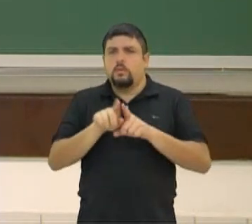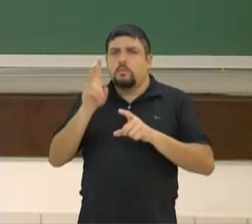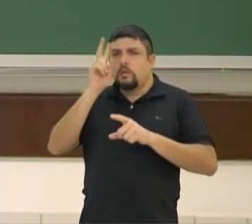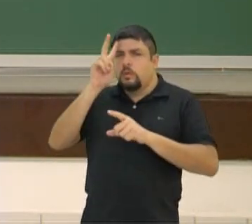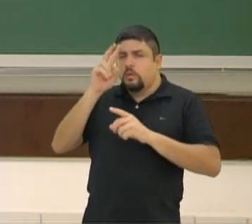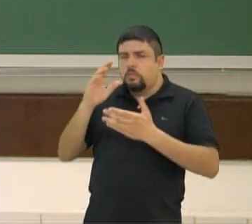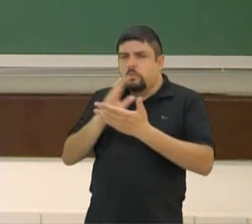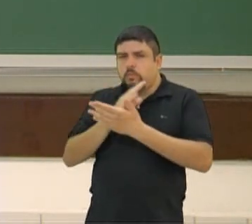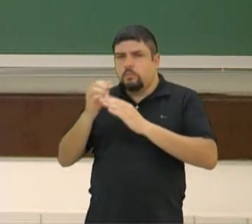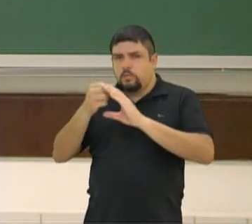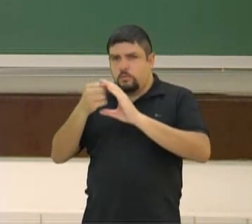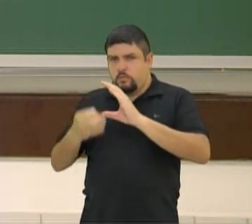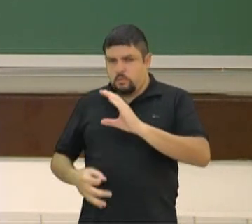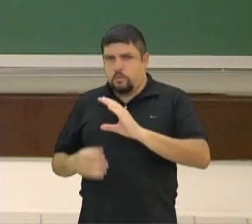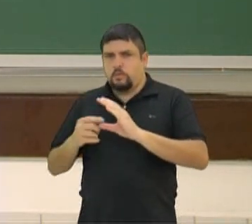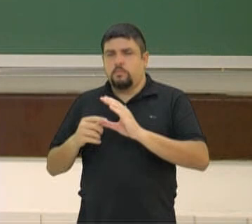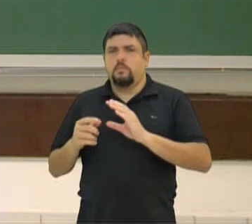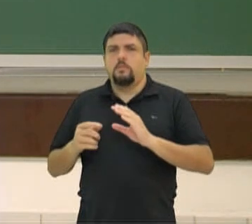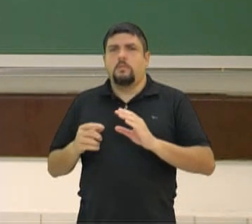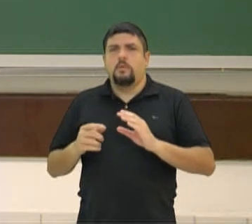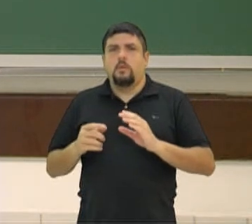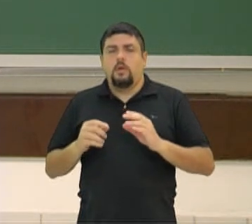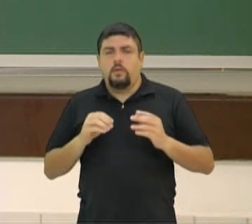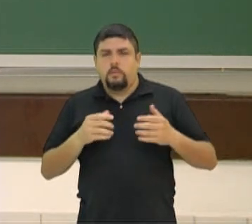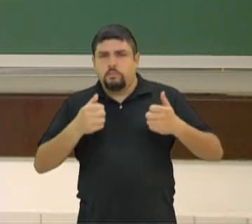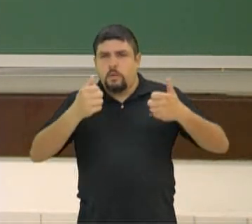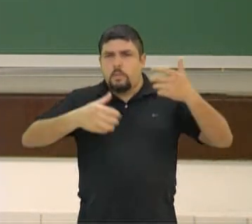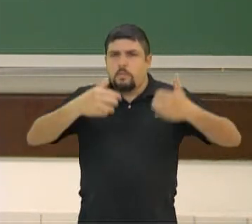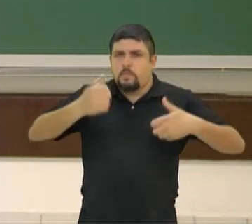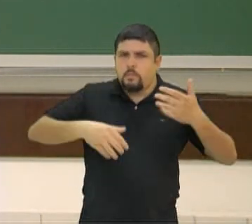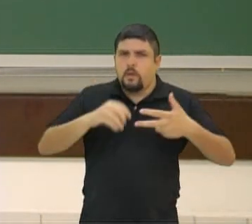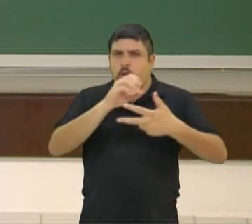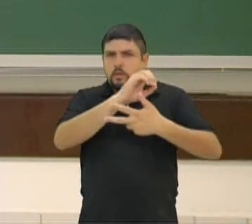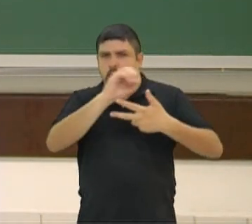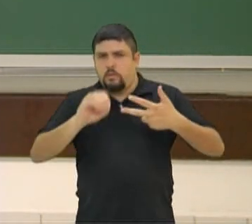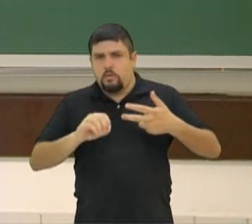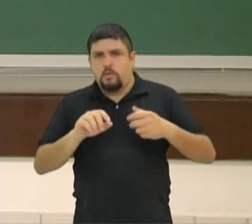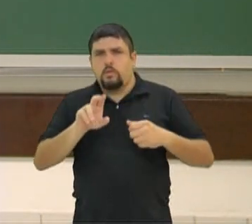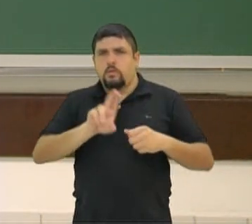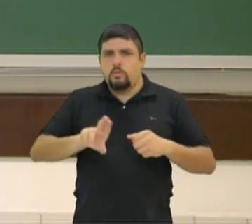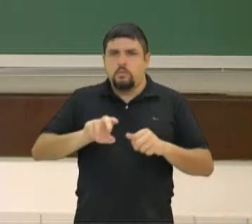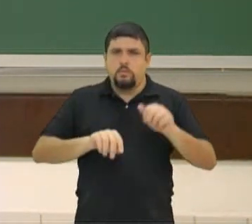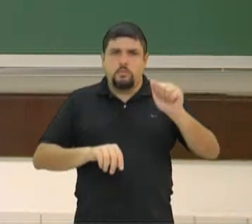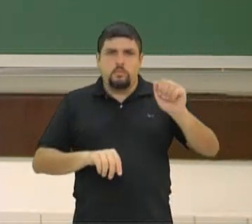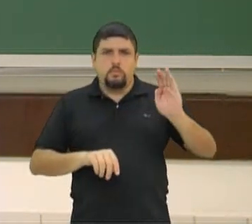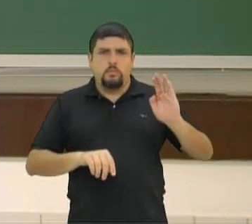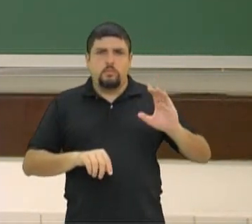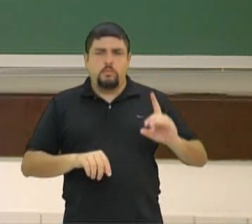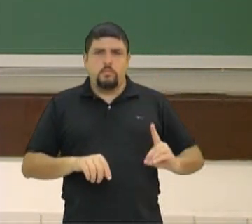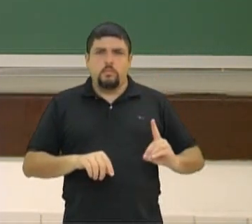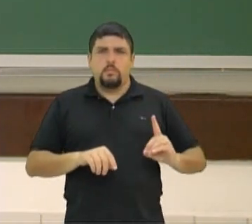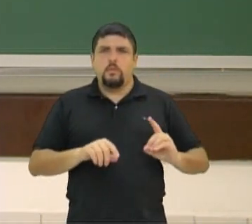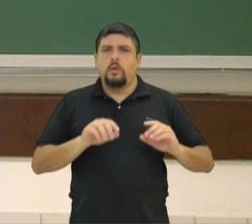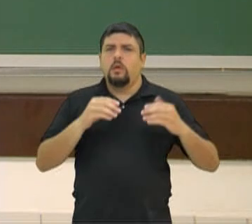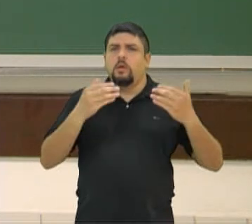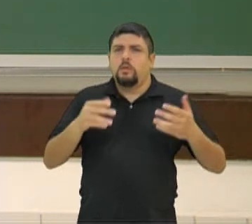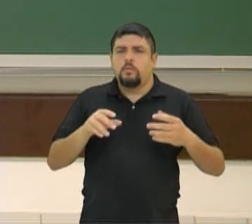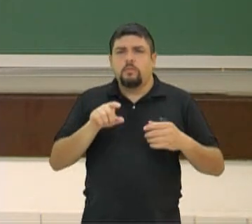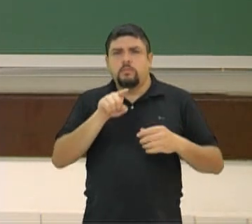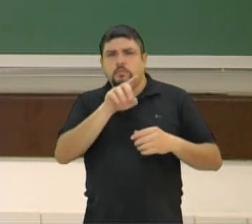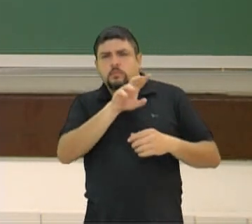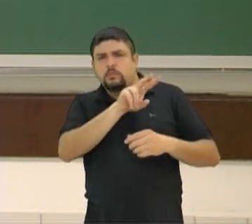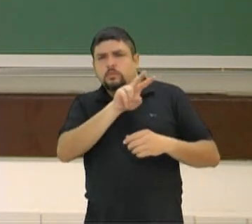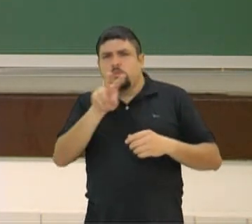características, muitas das questões de alternativa múltipla, como é o caso do Enem, elas podem ser eliminadas a partir de um processo de